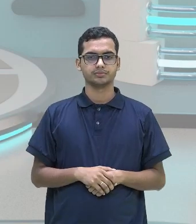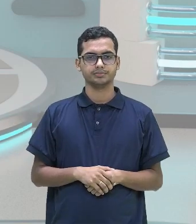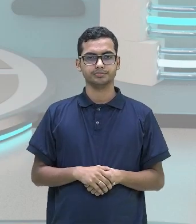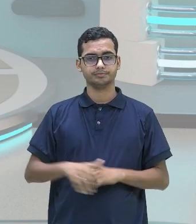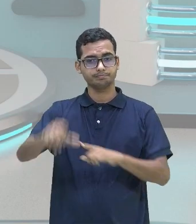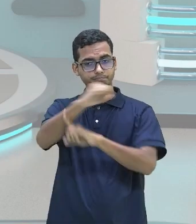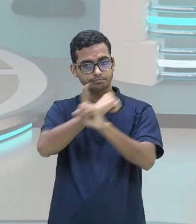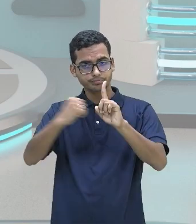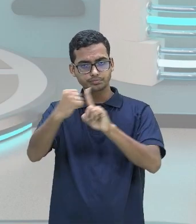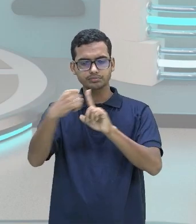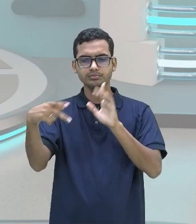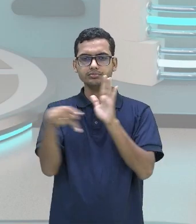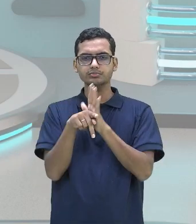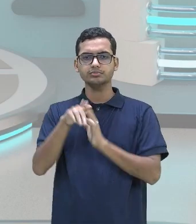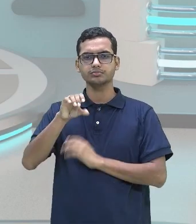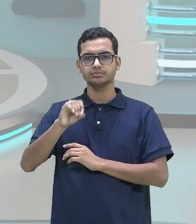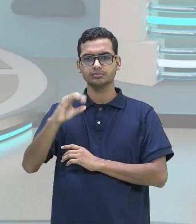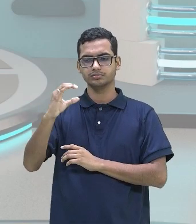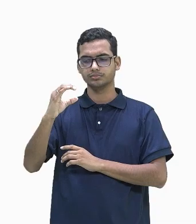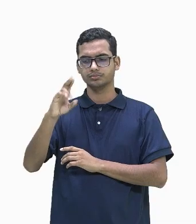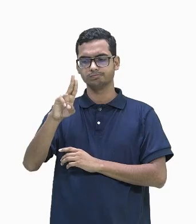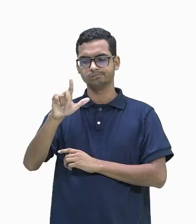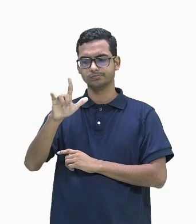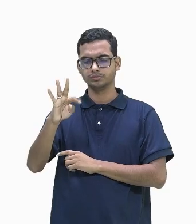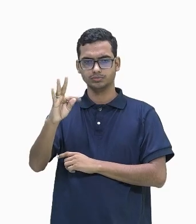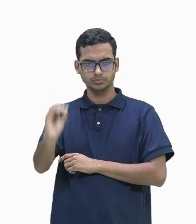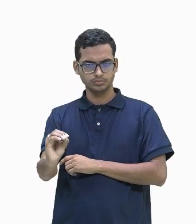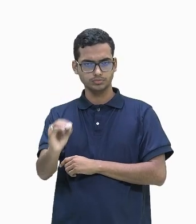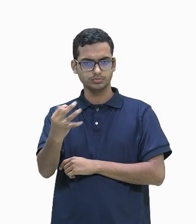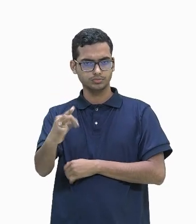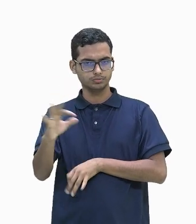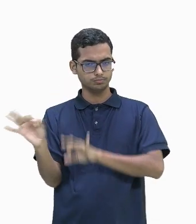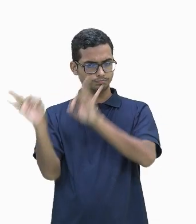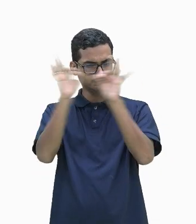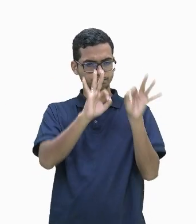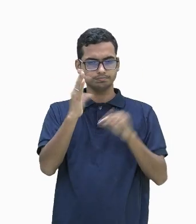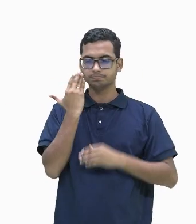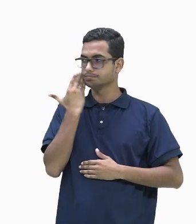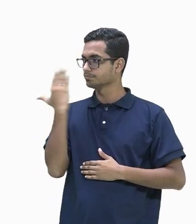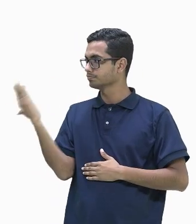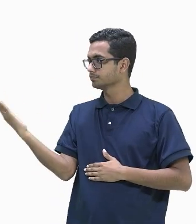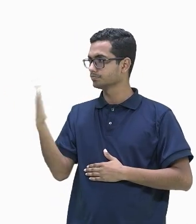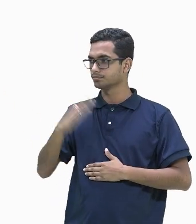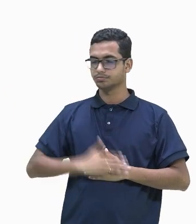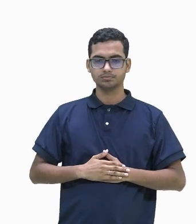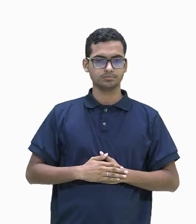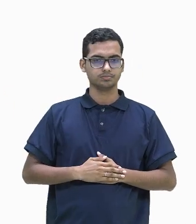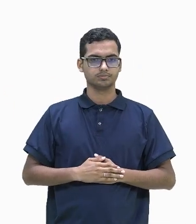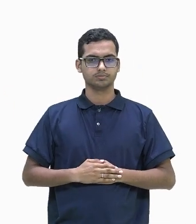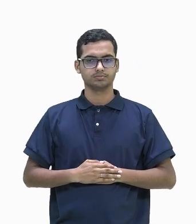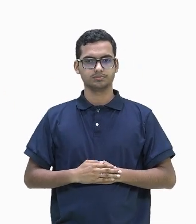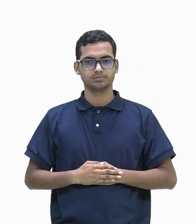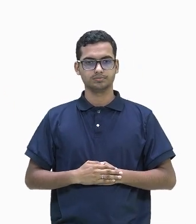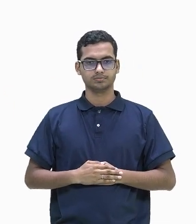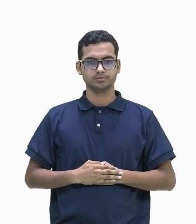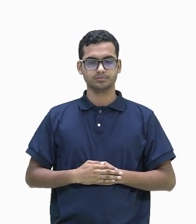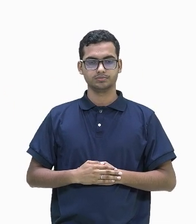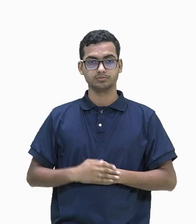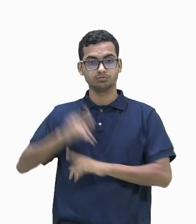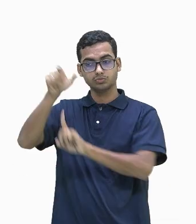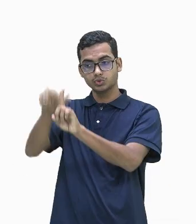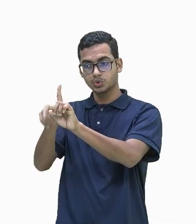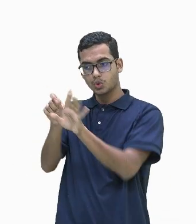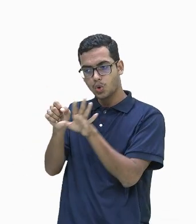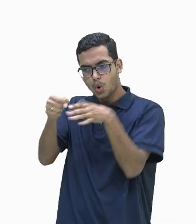sujeito oculto. Então, vamos rever aí esse sujeito, olhem só. O sujeito oculto é aquele que não aparece de